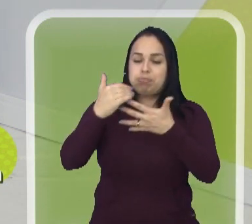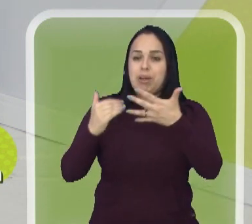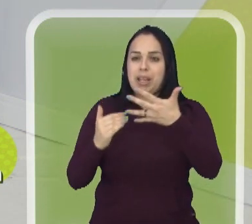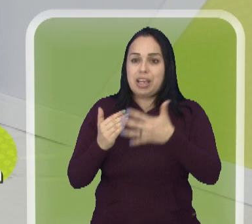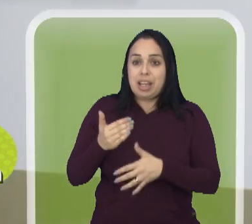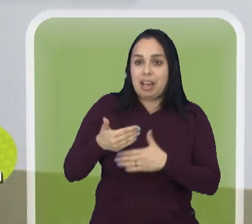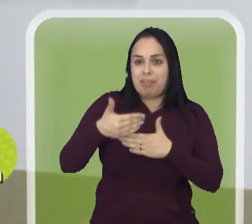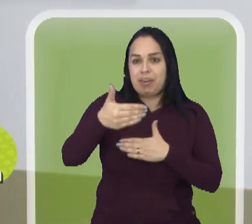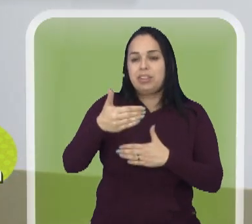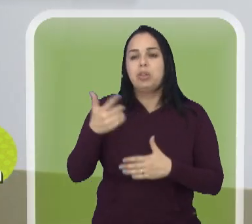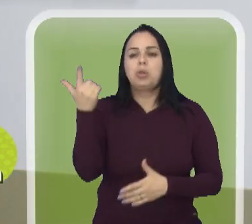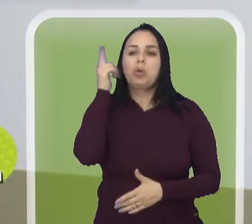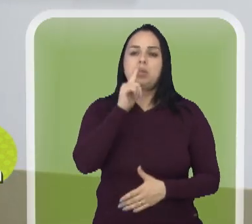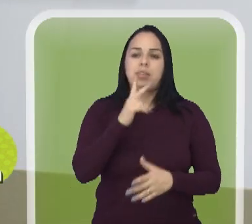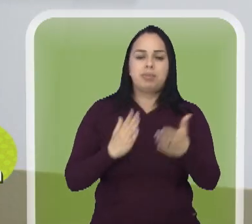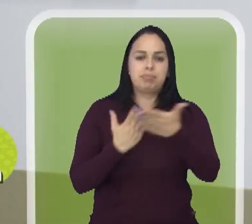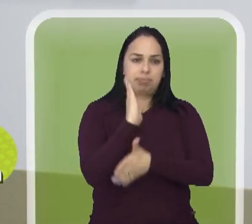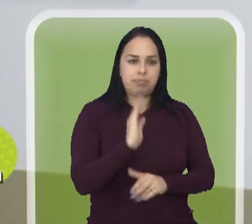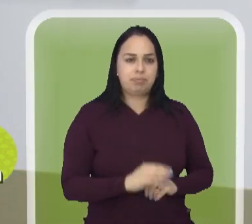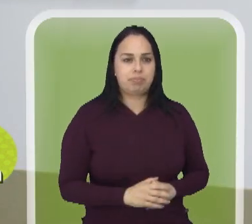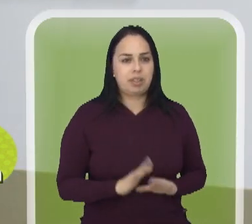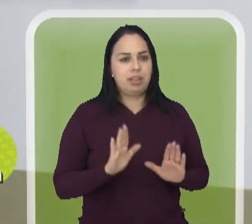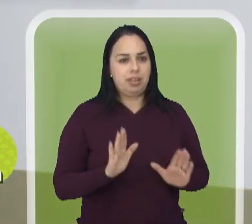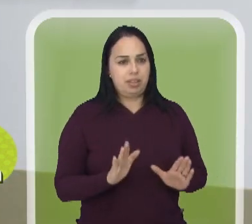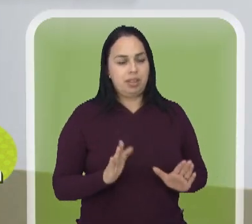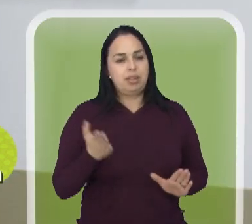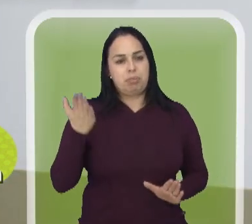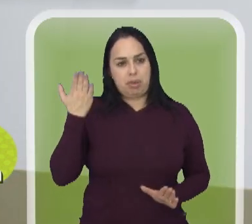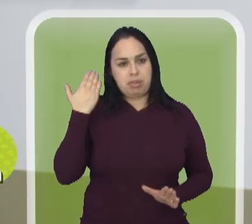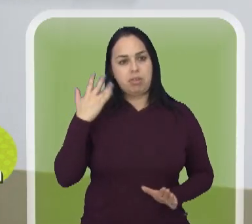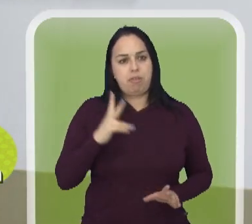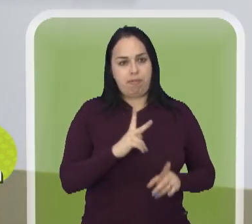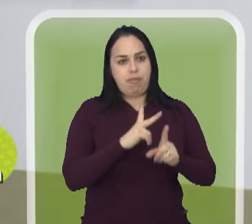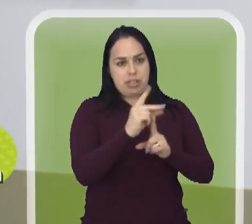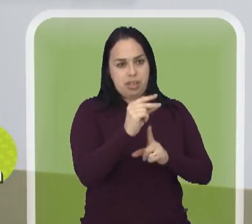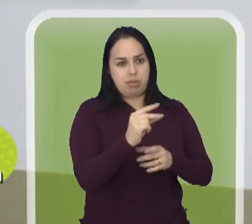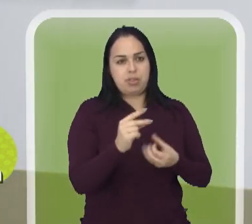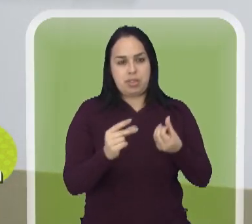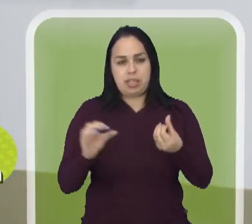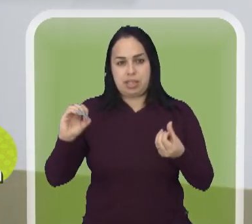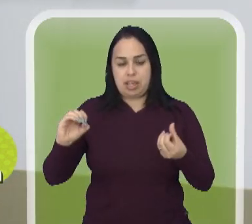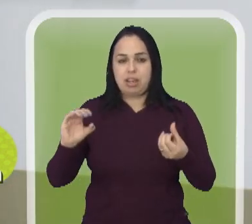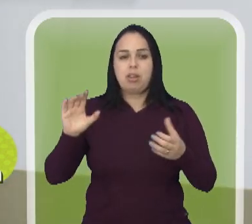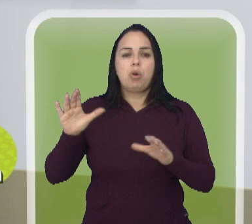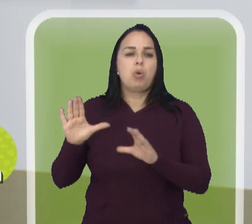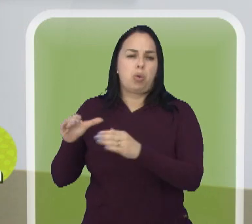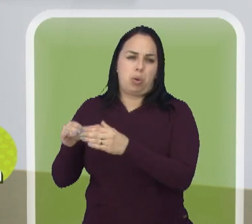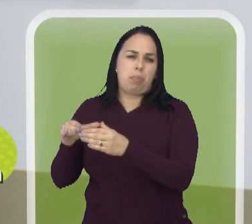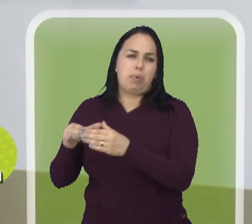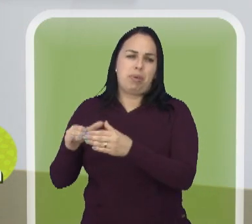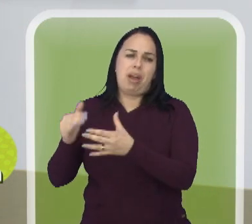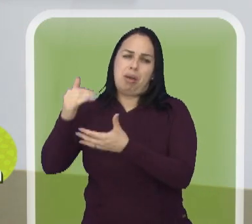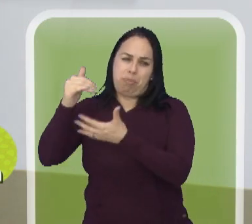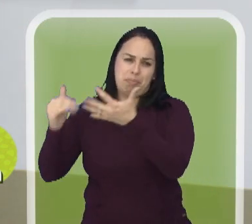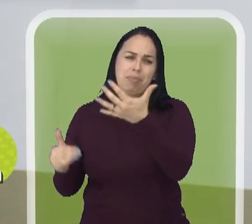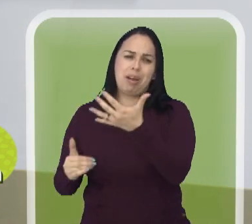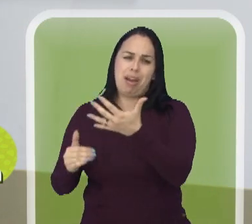classificação. E por mais que o São José tenha vencido o Crespon, que a gente já sabe que vai ser rebaixado por ser um time mais fraco do